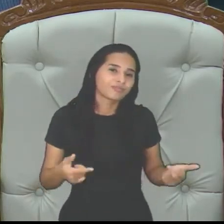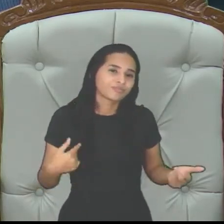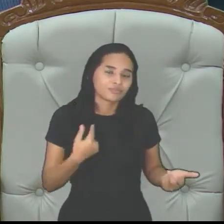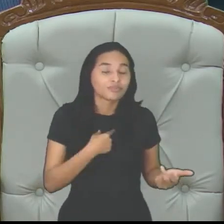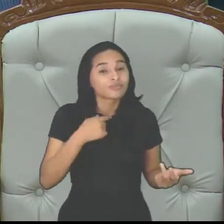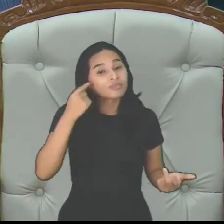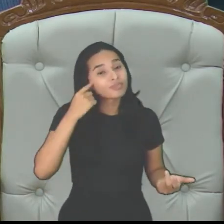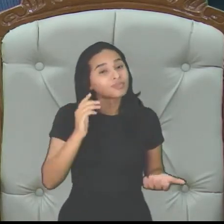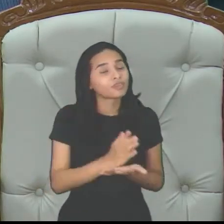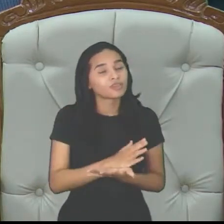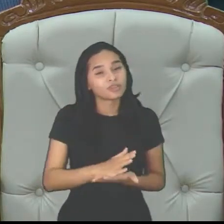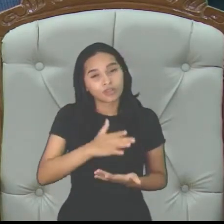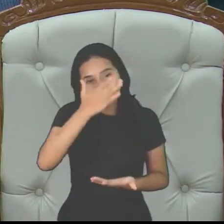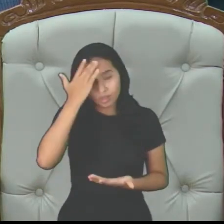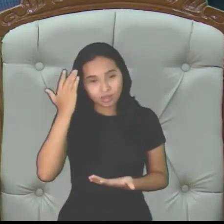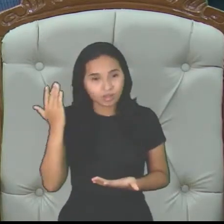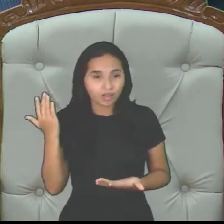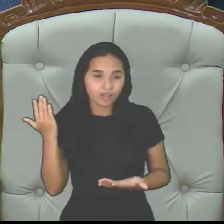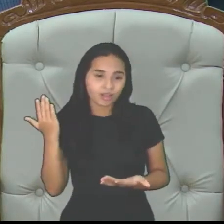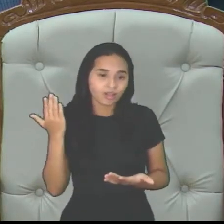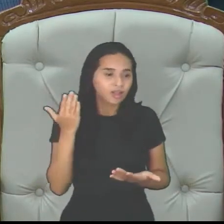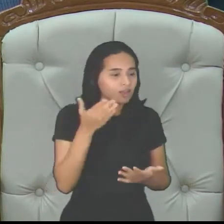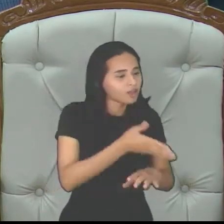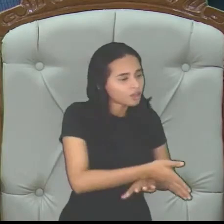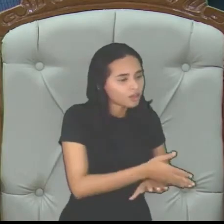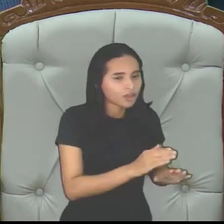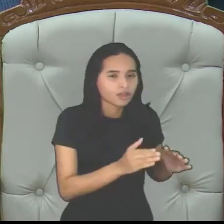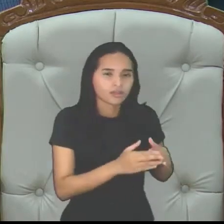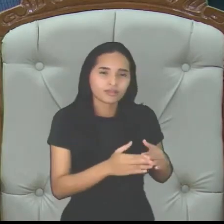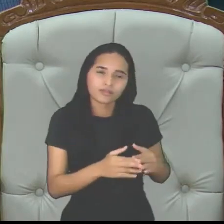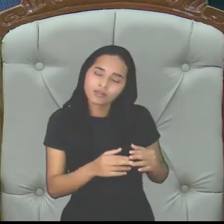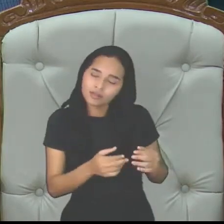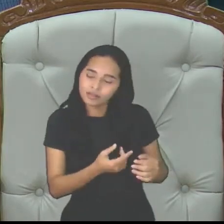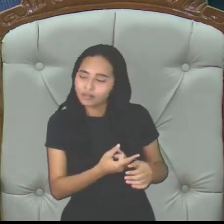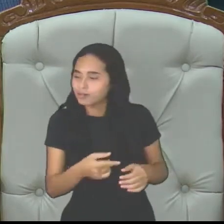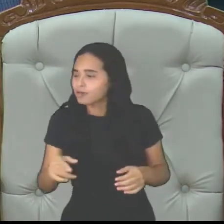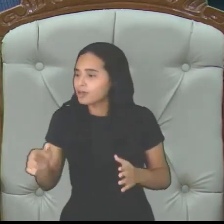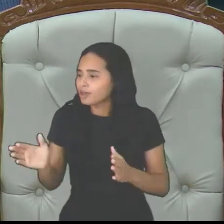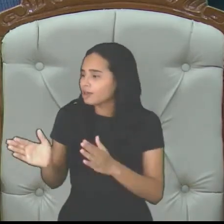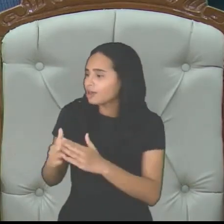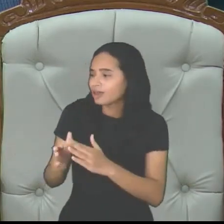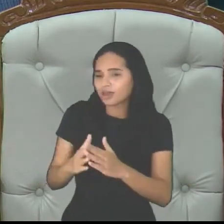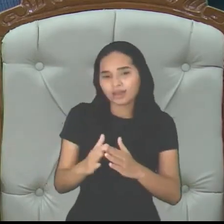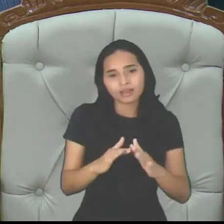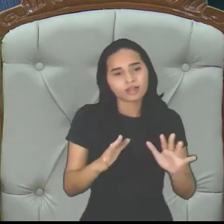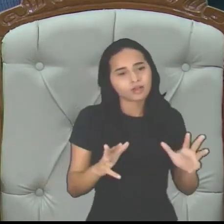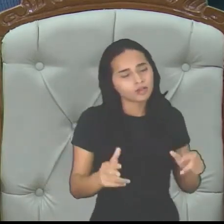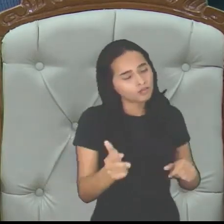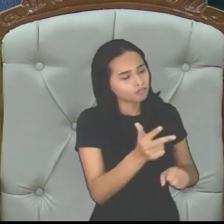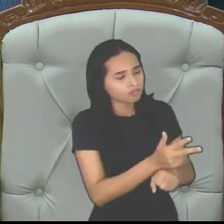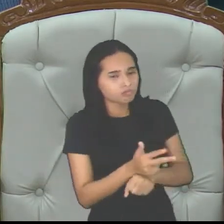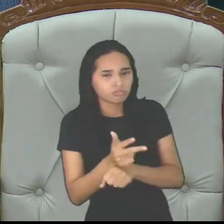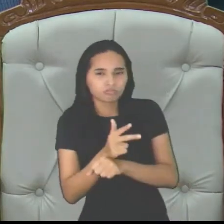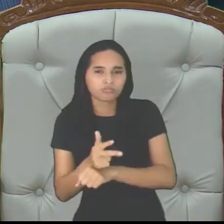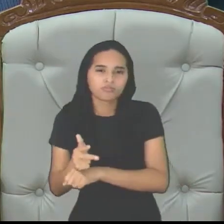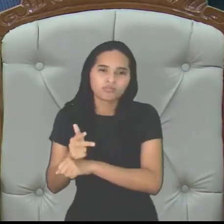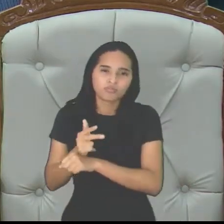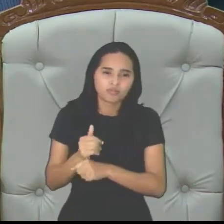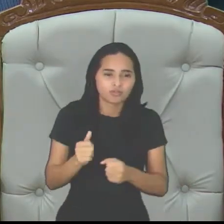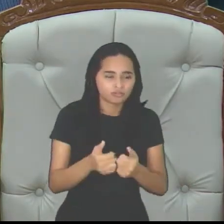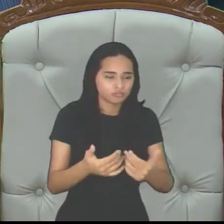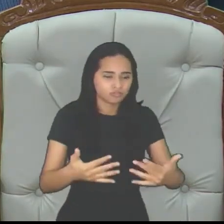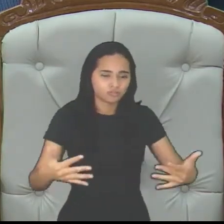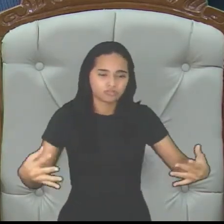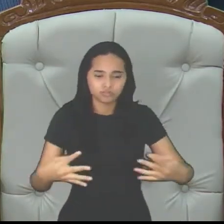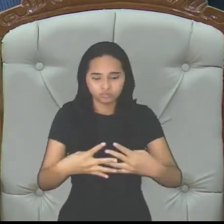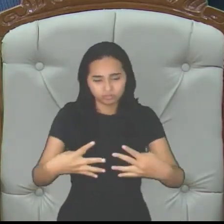alguém invadindo a casa da gente. E você passa nas casas, todo mundo monitorado com câmeras, cerca elétrica, com